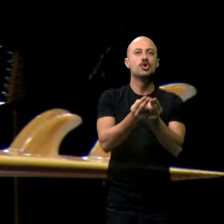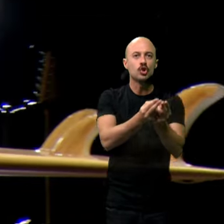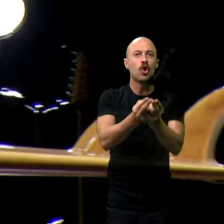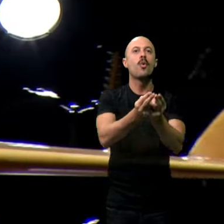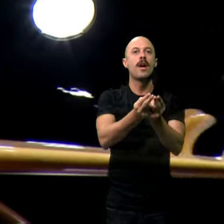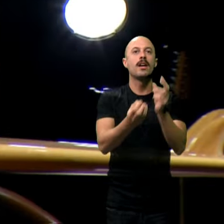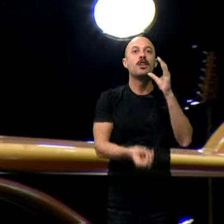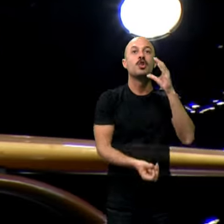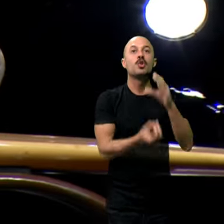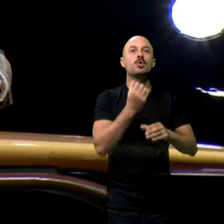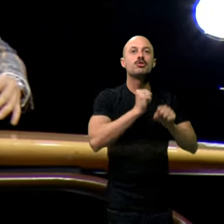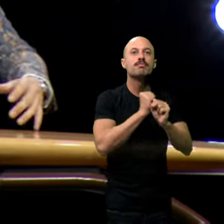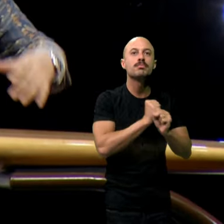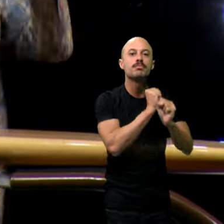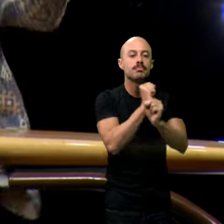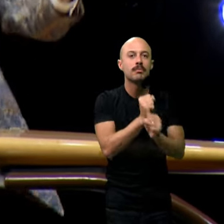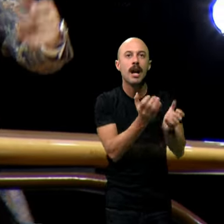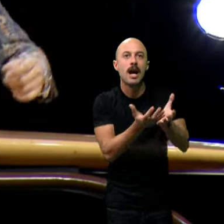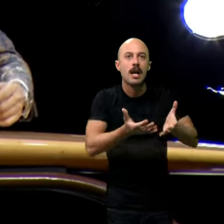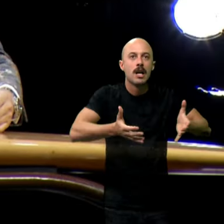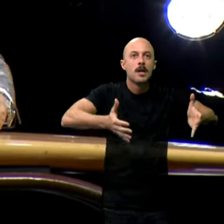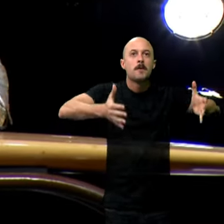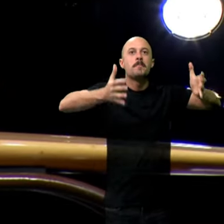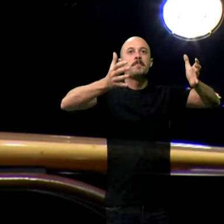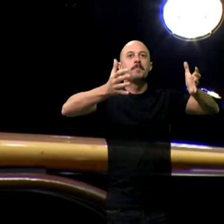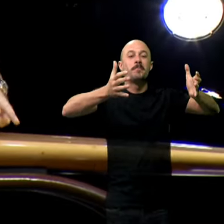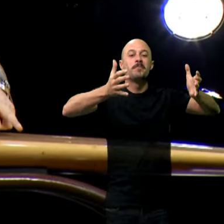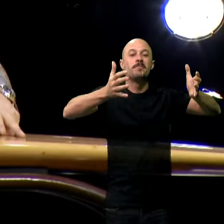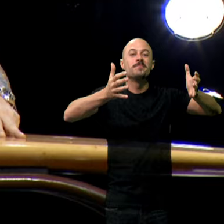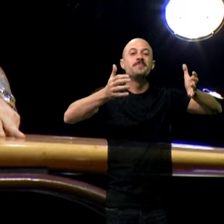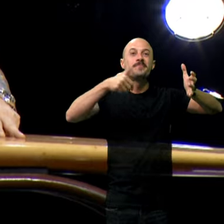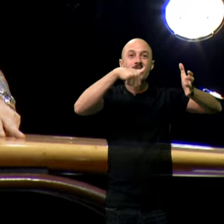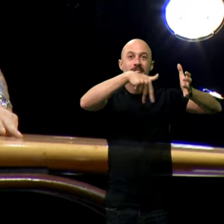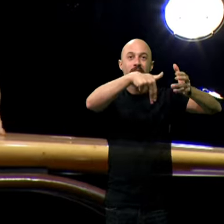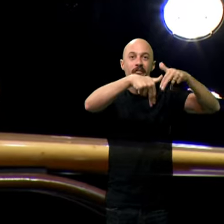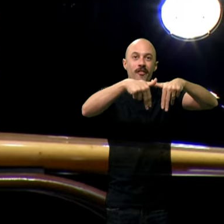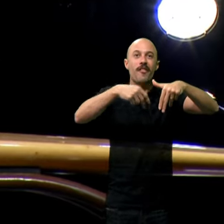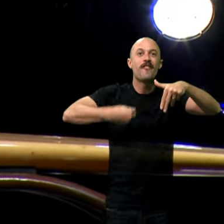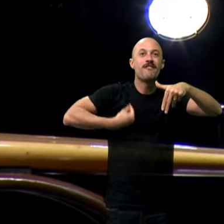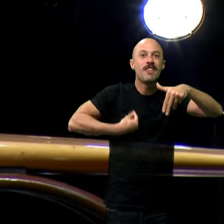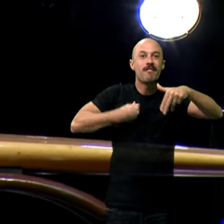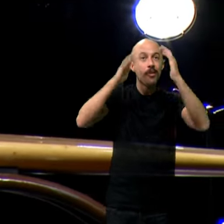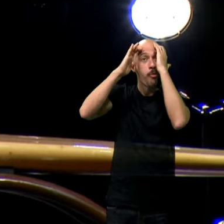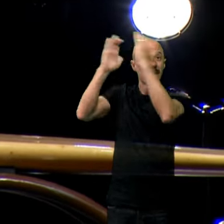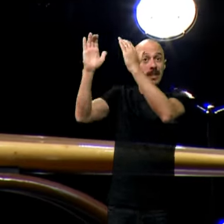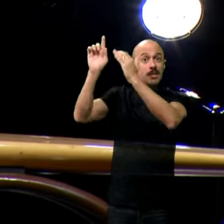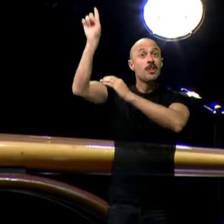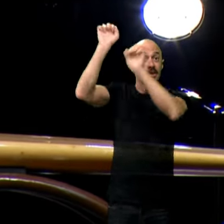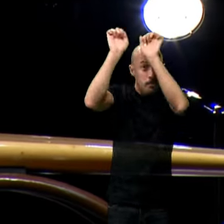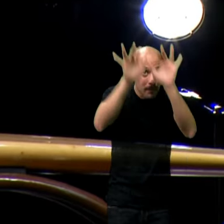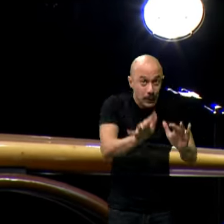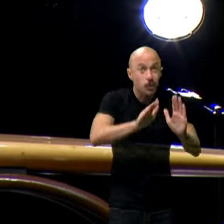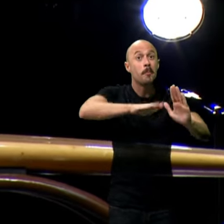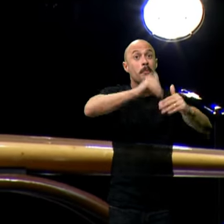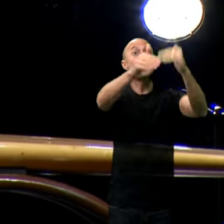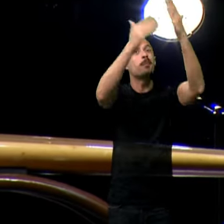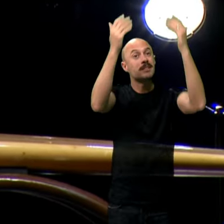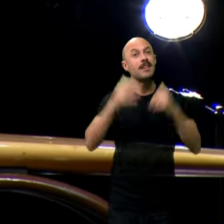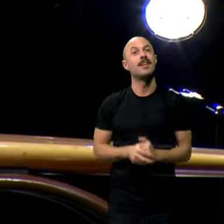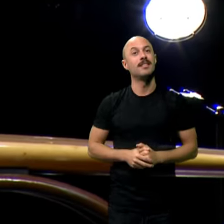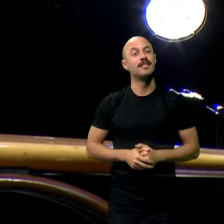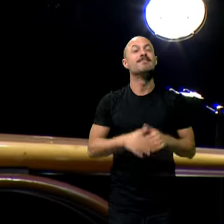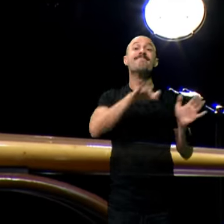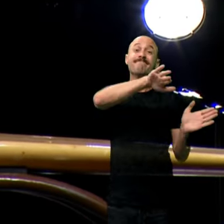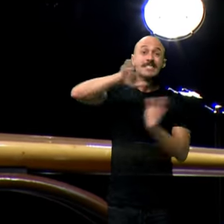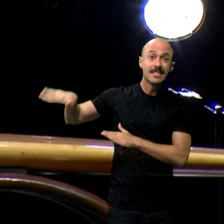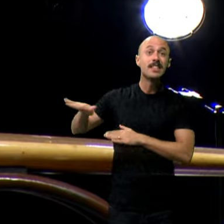ambiente mudou. Então procure a glória e ela está nessa. Havendo encontramos o caminho, o caminho não é de frente. Deus tem outros caminhos para levar